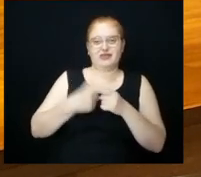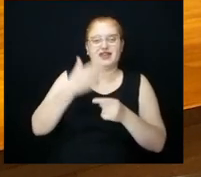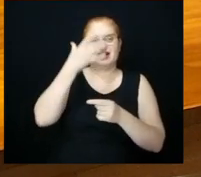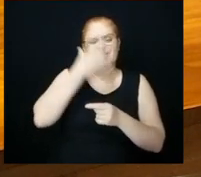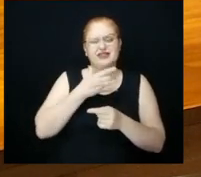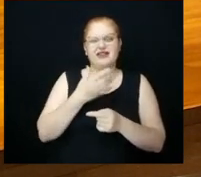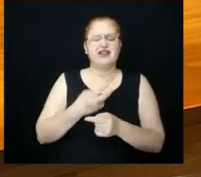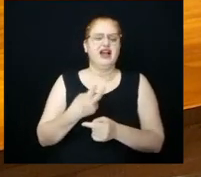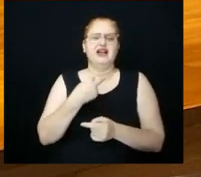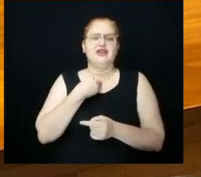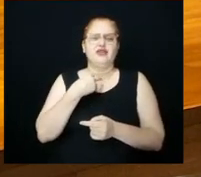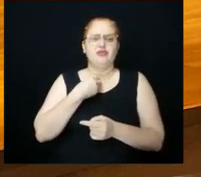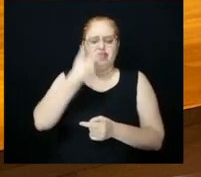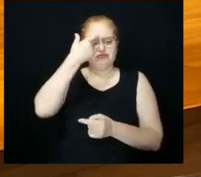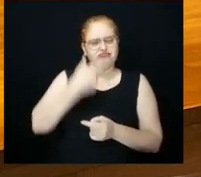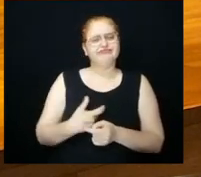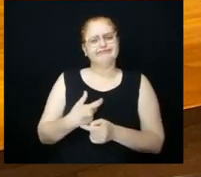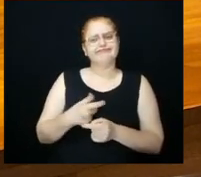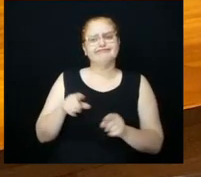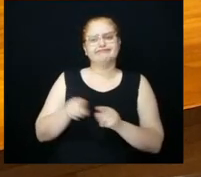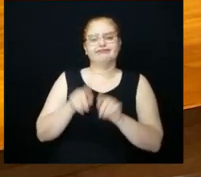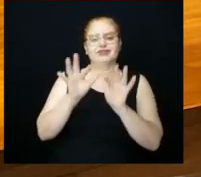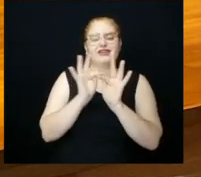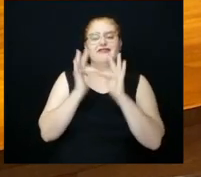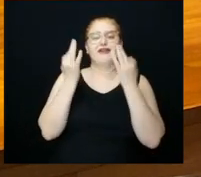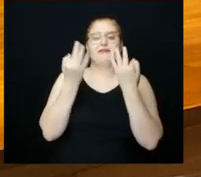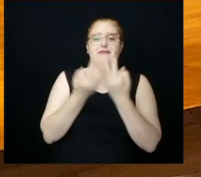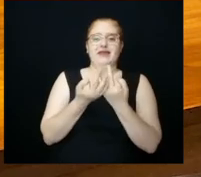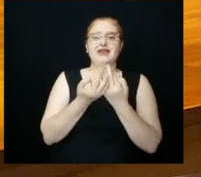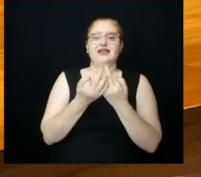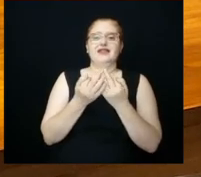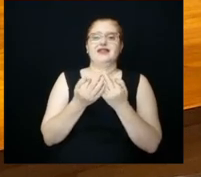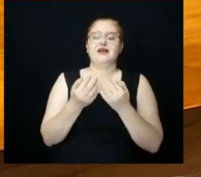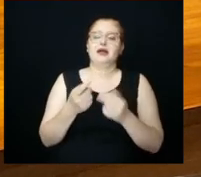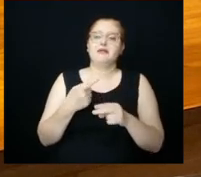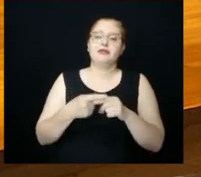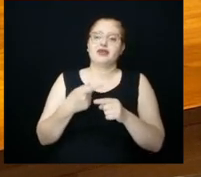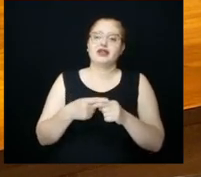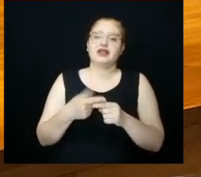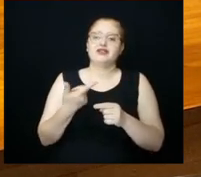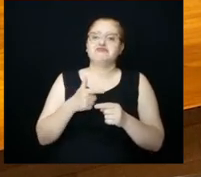ela, e sua família e as pessoas com quem ela convivia não poderiam ser representadas